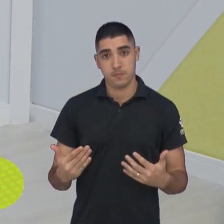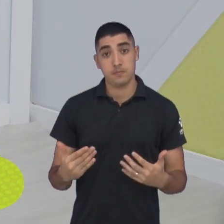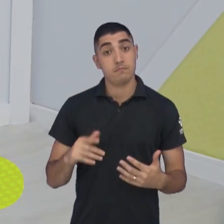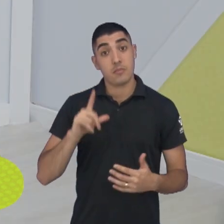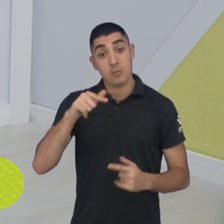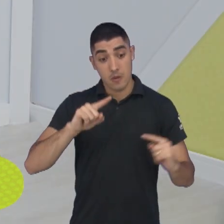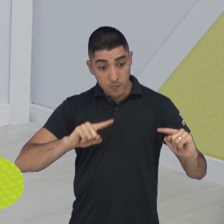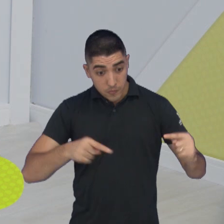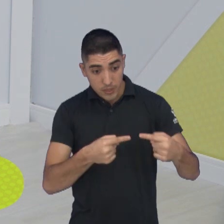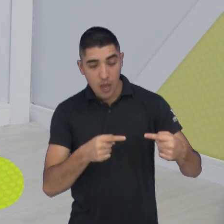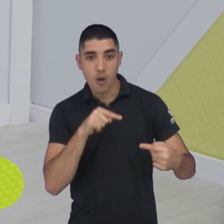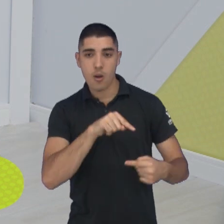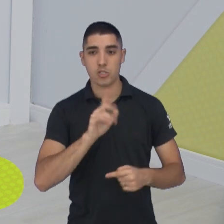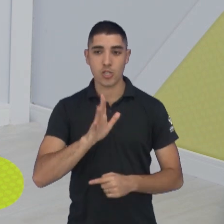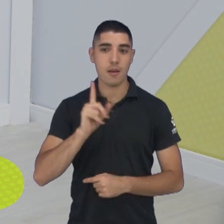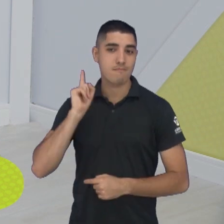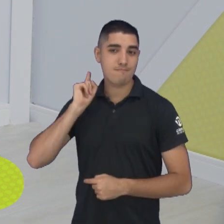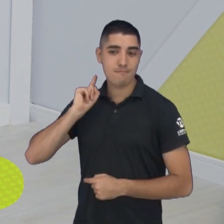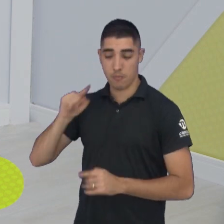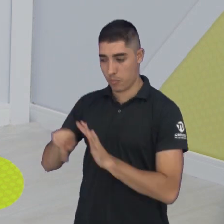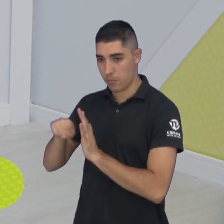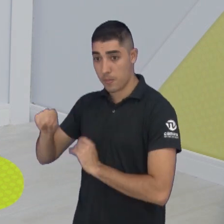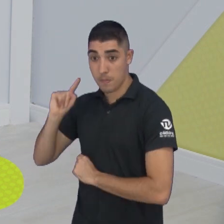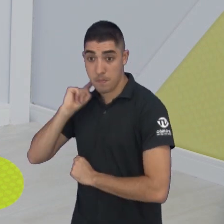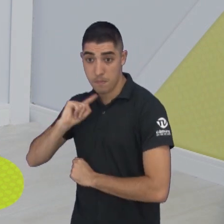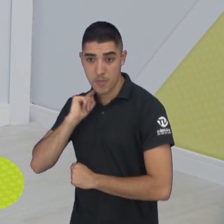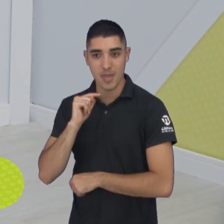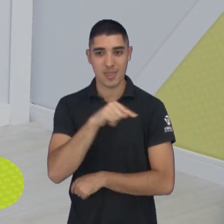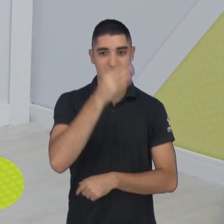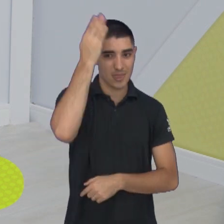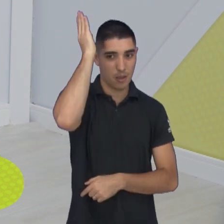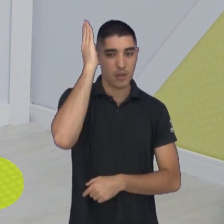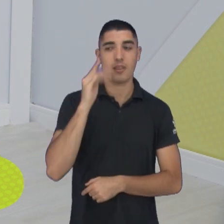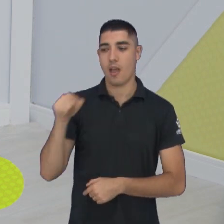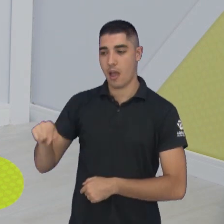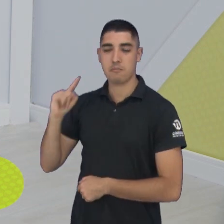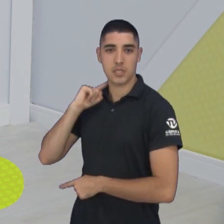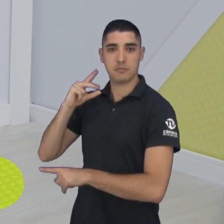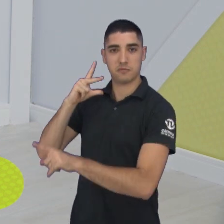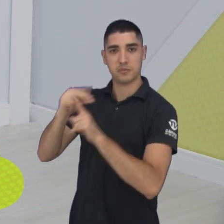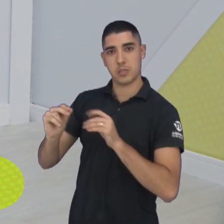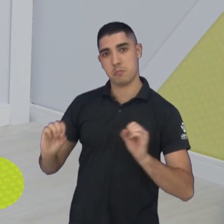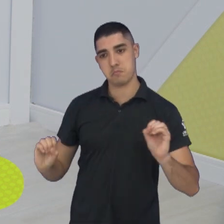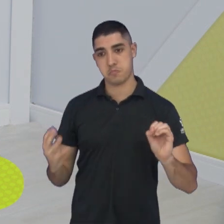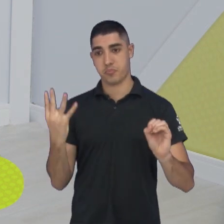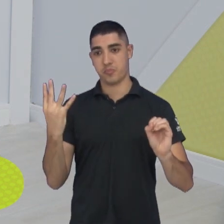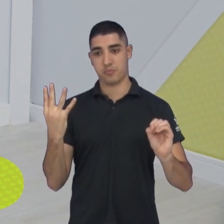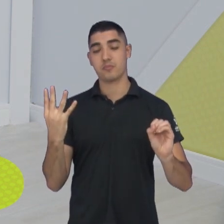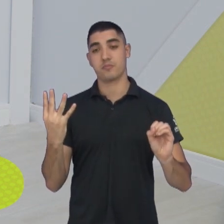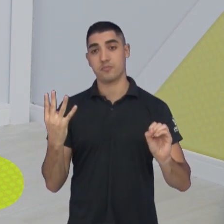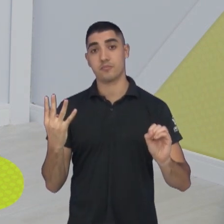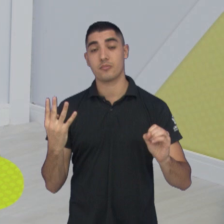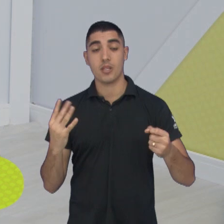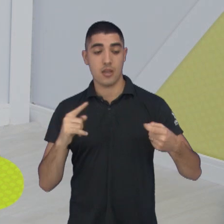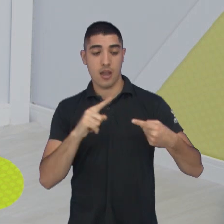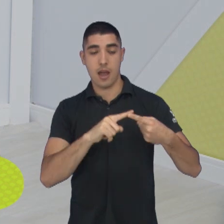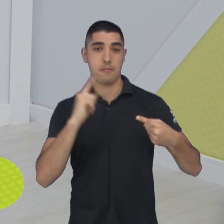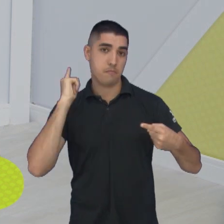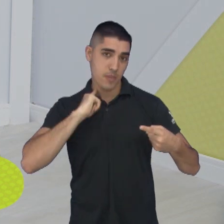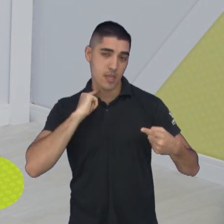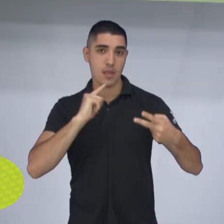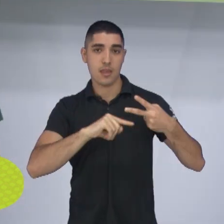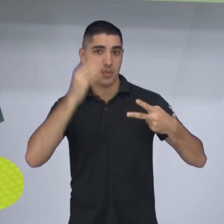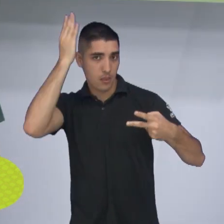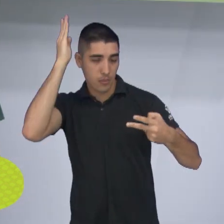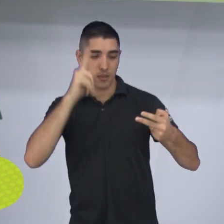final foi decidida entre Minas e Taubaté, e o Minas acabou goleando o Taubaté 4-0, Minas campeão, Taubaté vice, São José 3º lugar, não? Pois